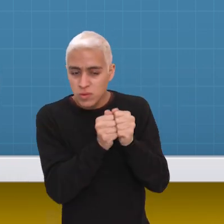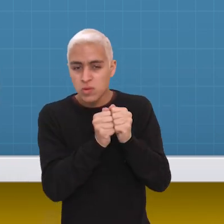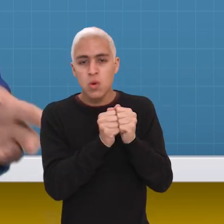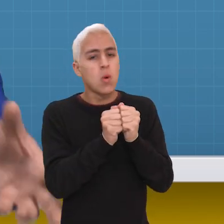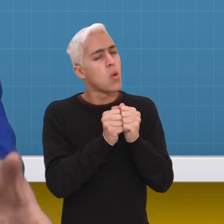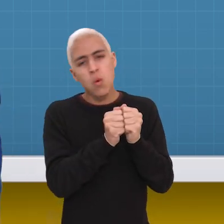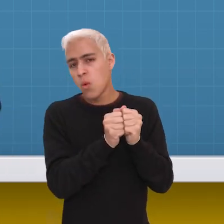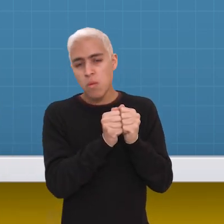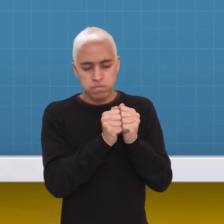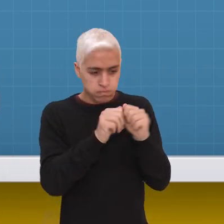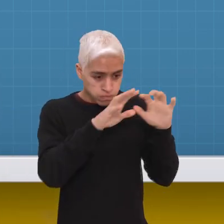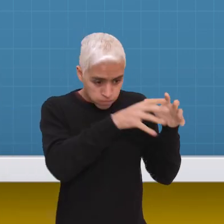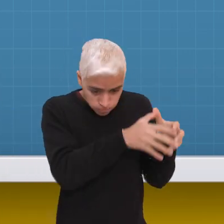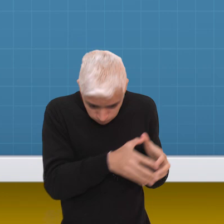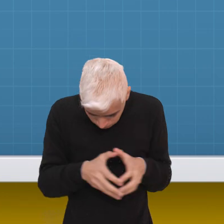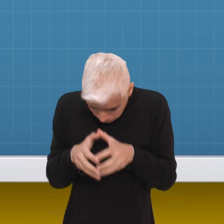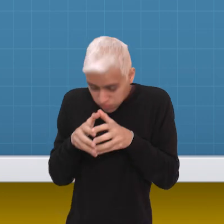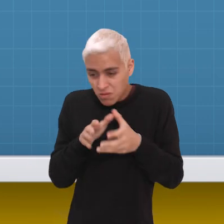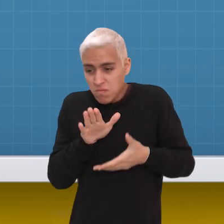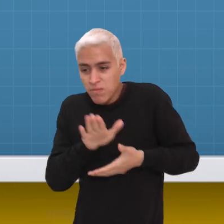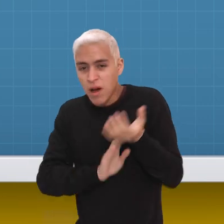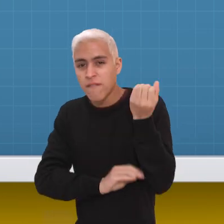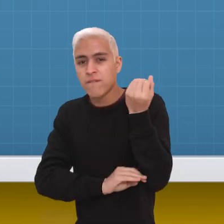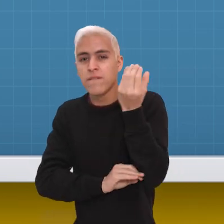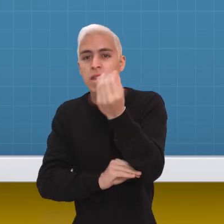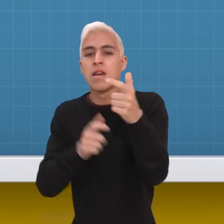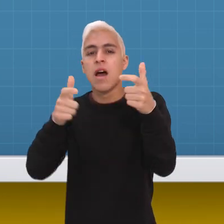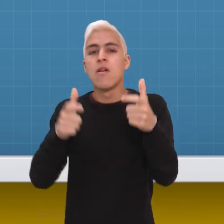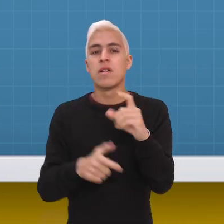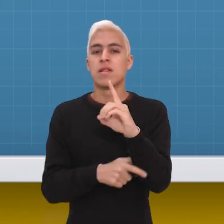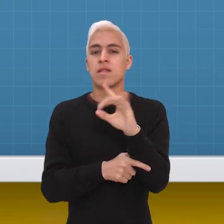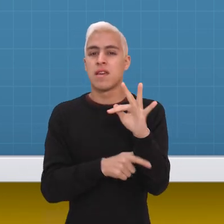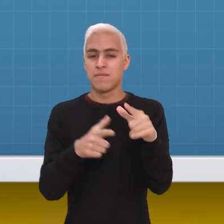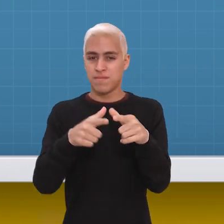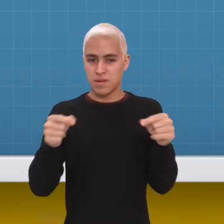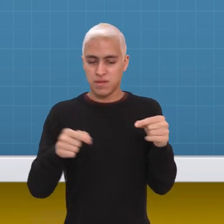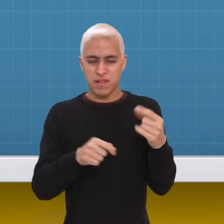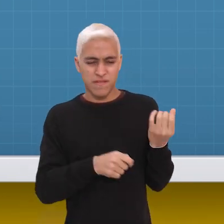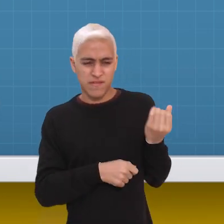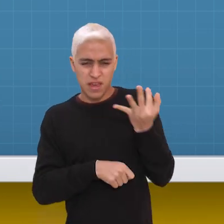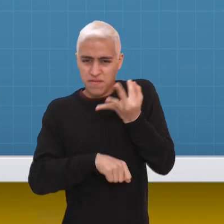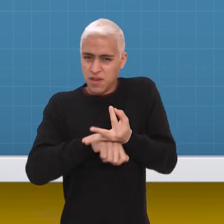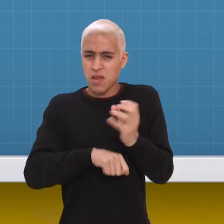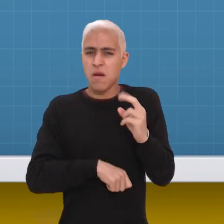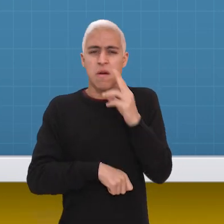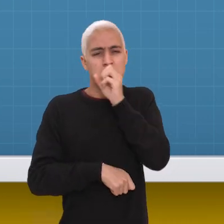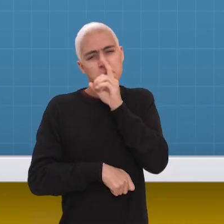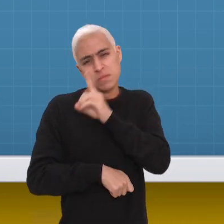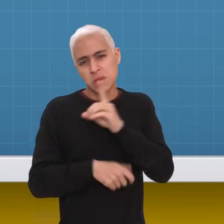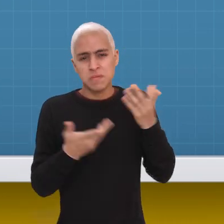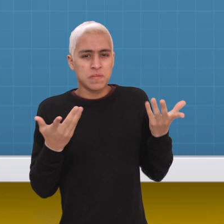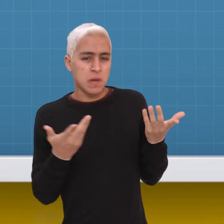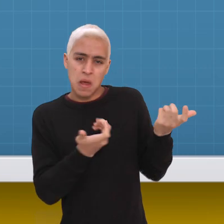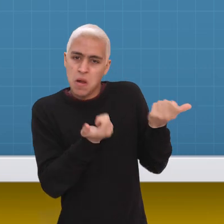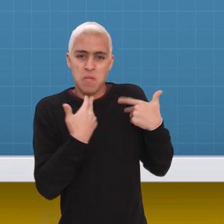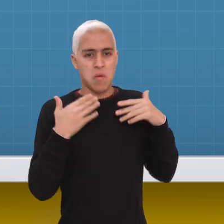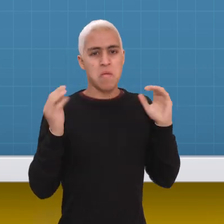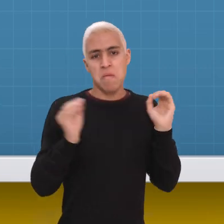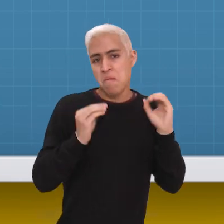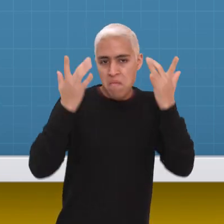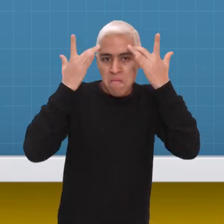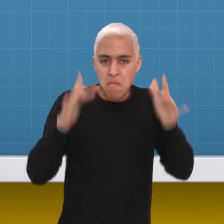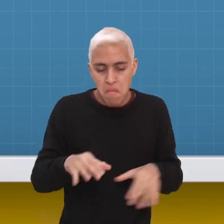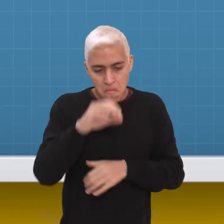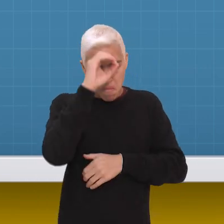e juntos até Brasília nessa viagem. Viagem de férias ou de fim de semana? Isso ela não me